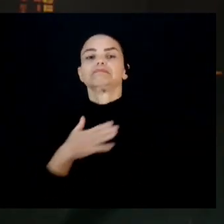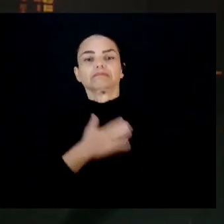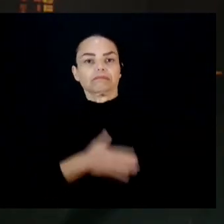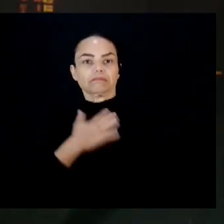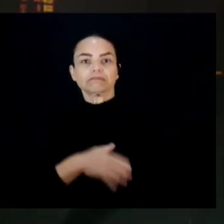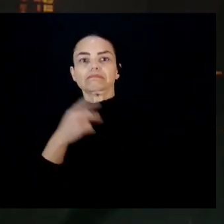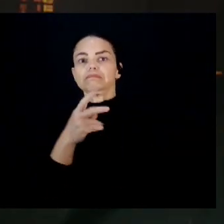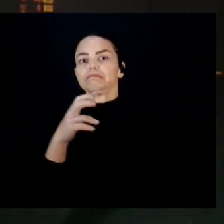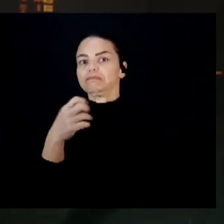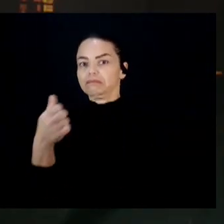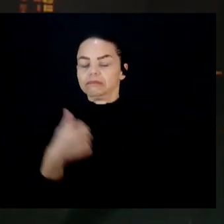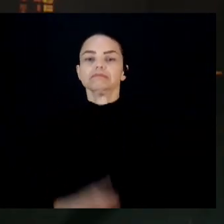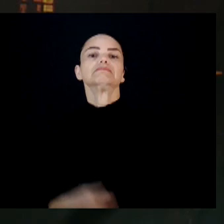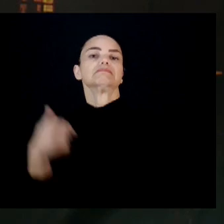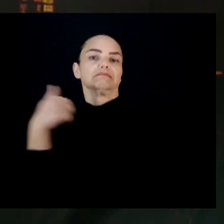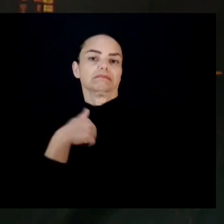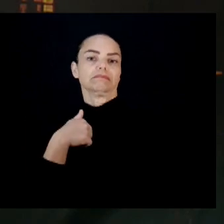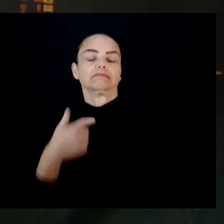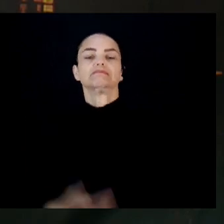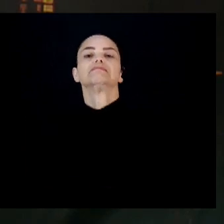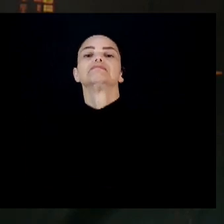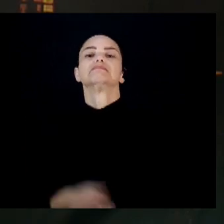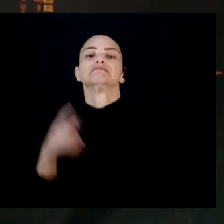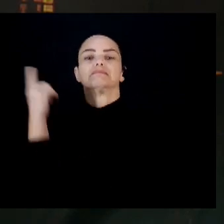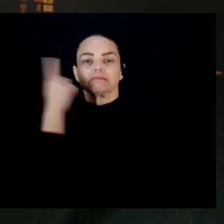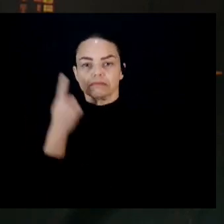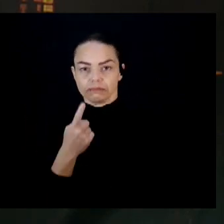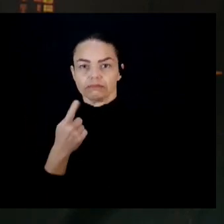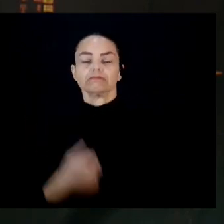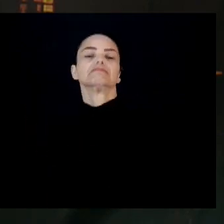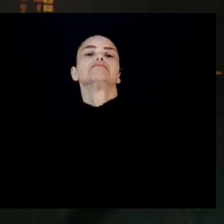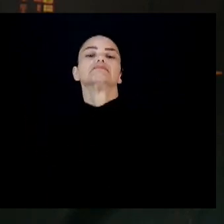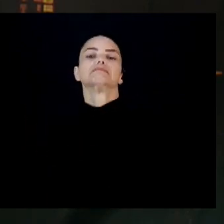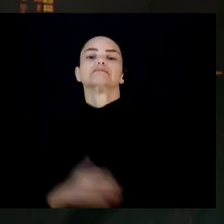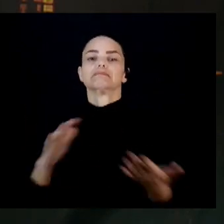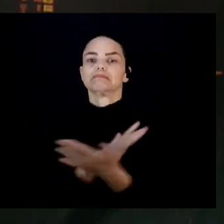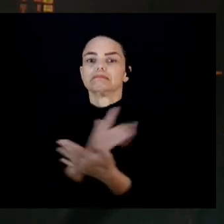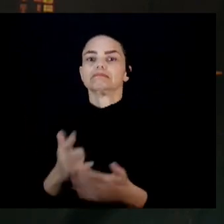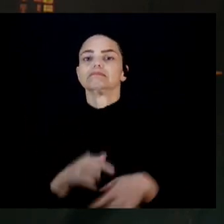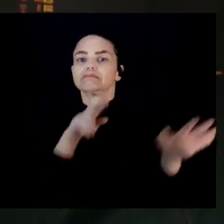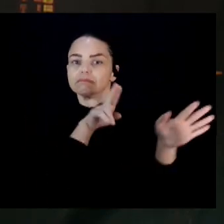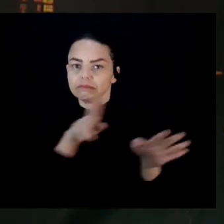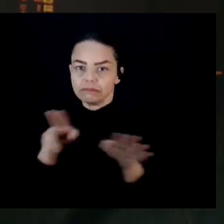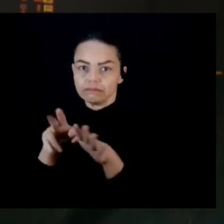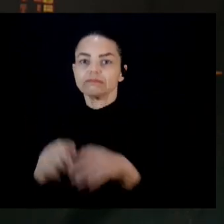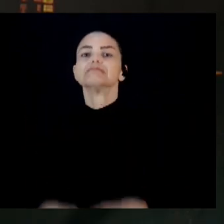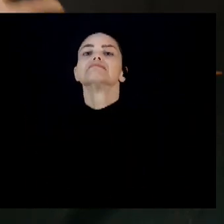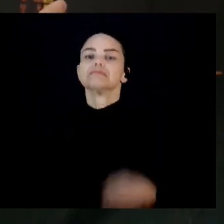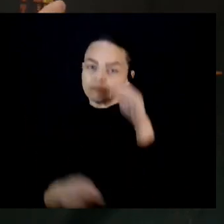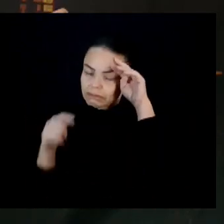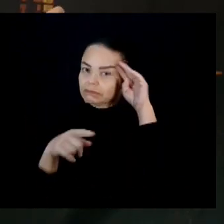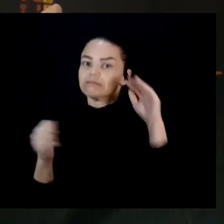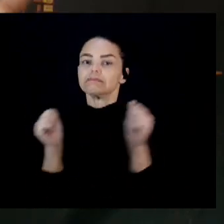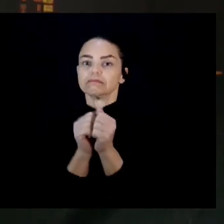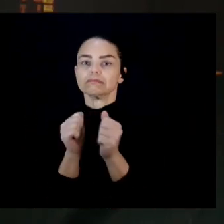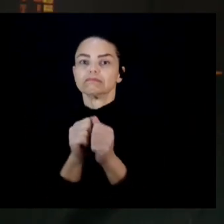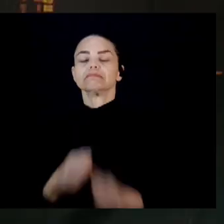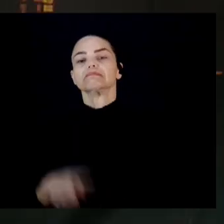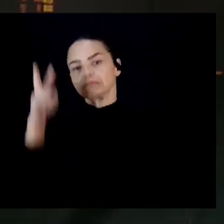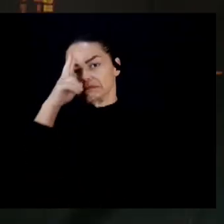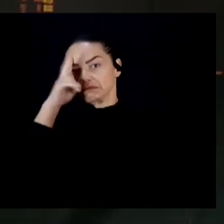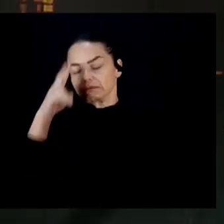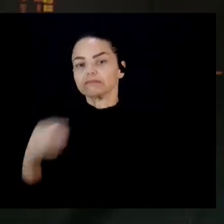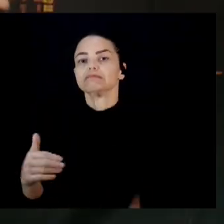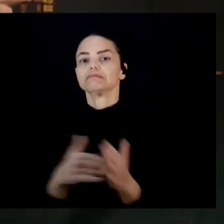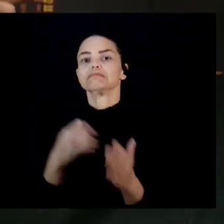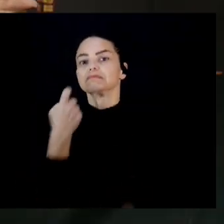2026. Comigo, Mirna Abreu, que durante algumas semanas estarei aqui com você de segunda a sexta-feira,